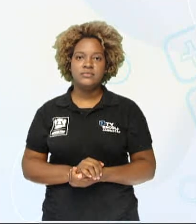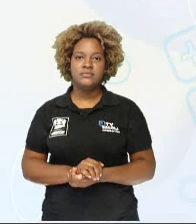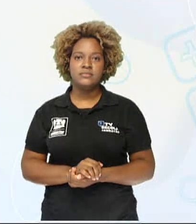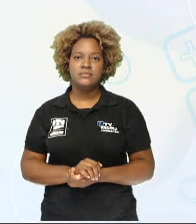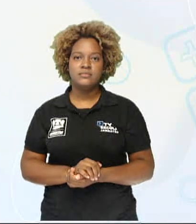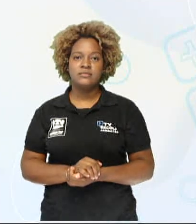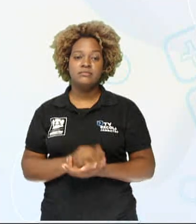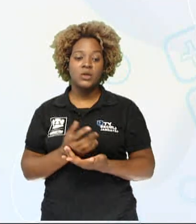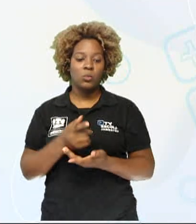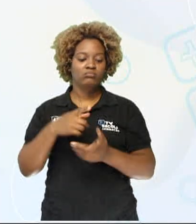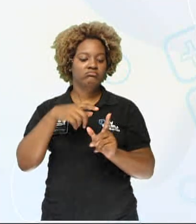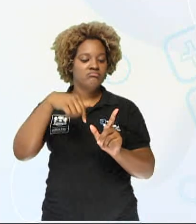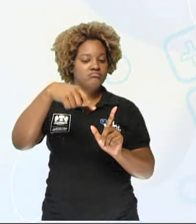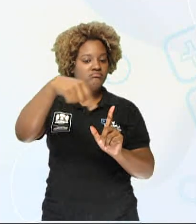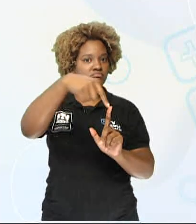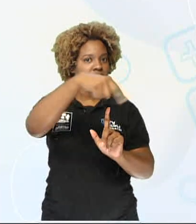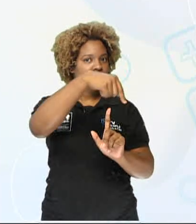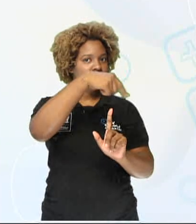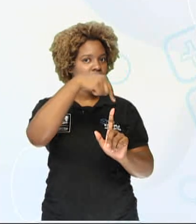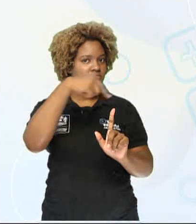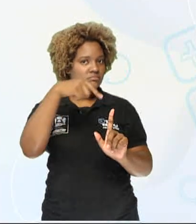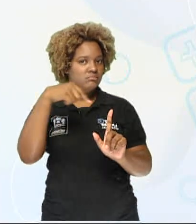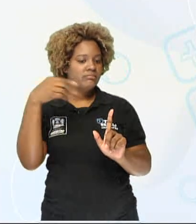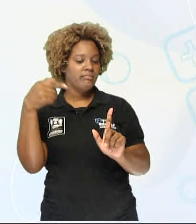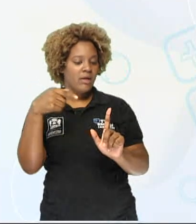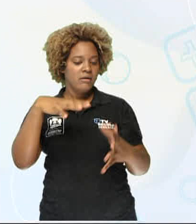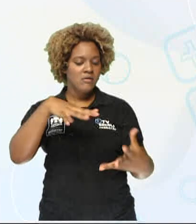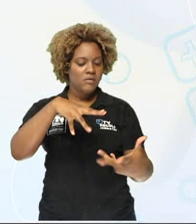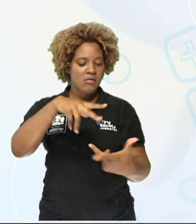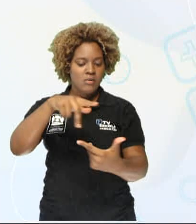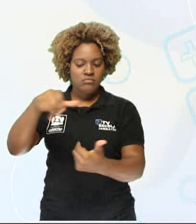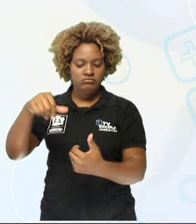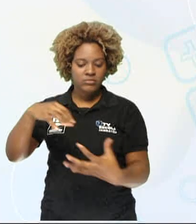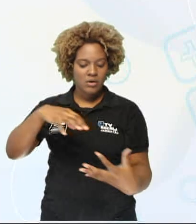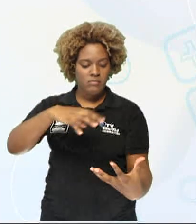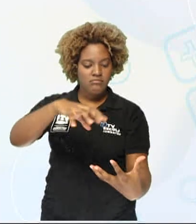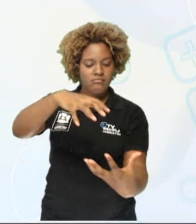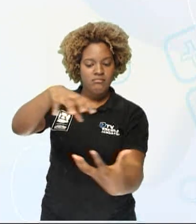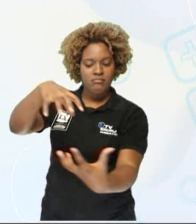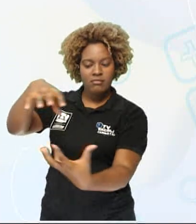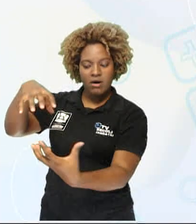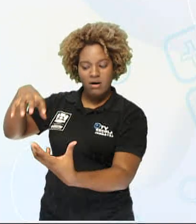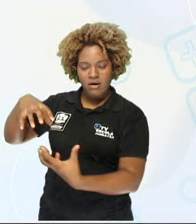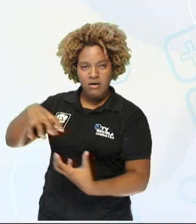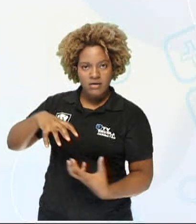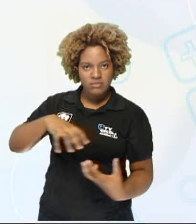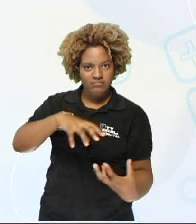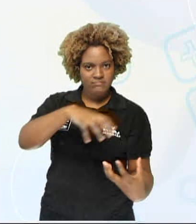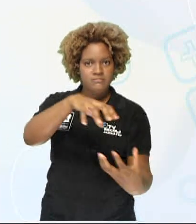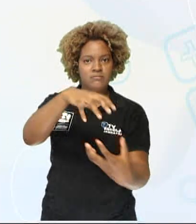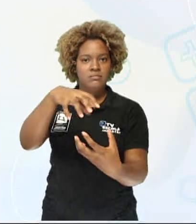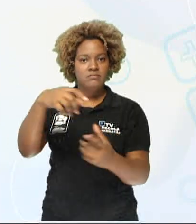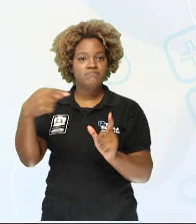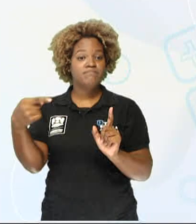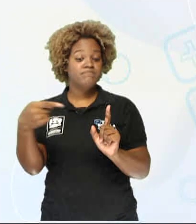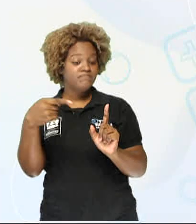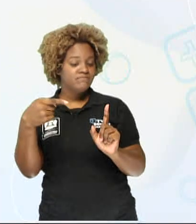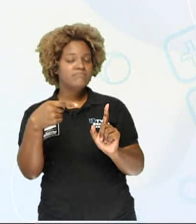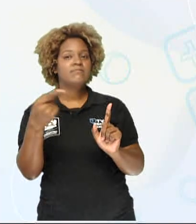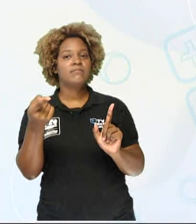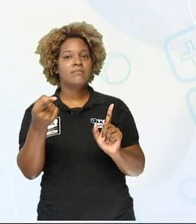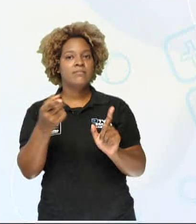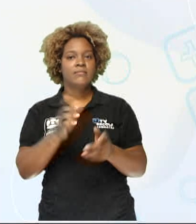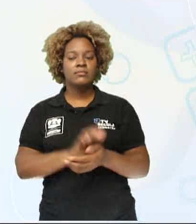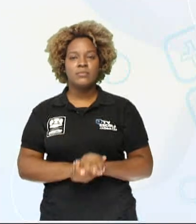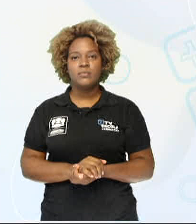A rotação é o movimento que a Terra realiza em torno de si mesma, circulando ao redor do seu eixo imaginário